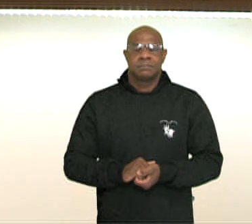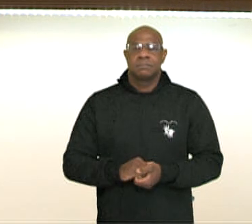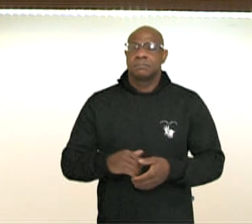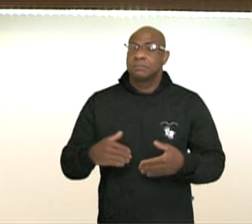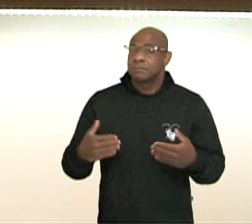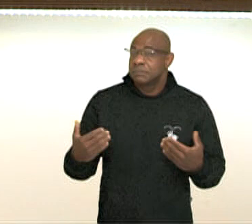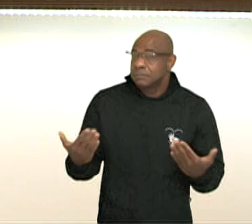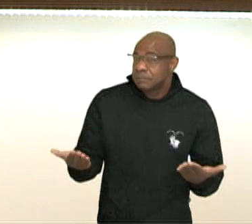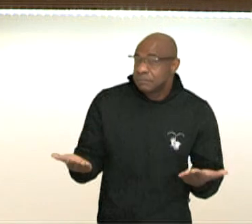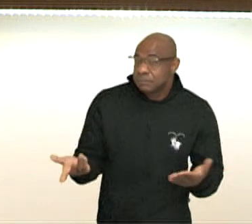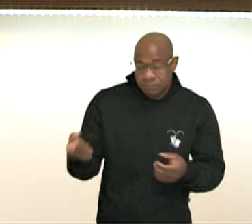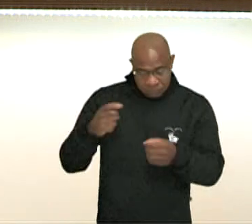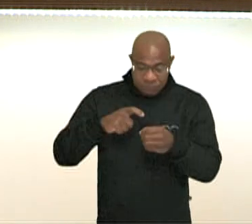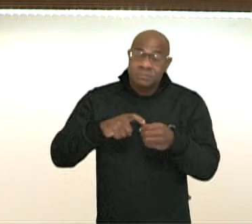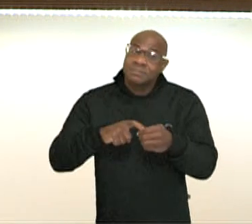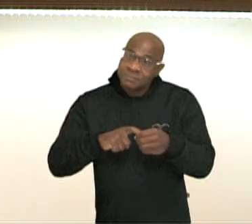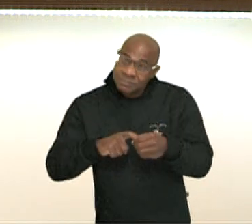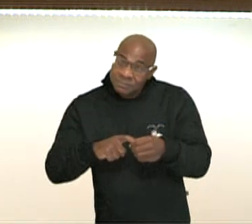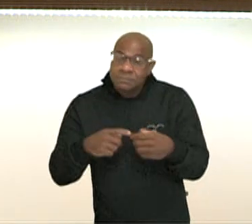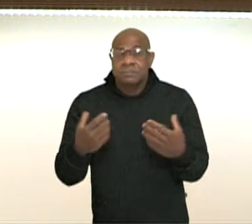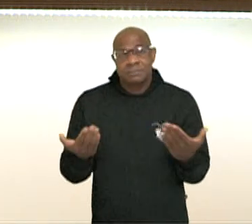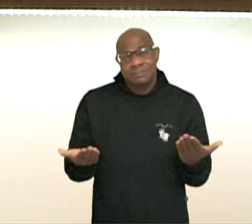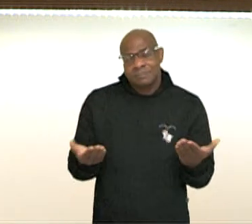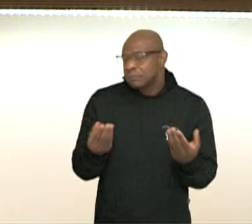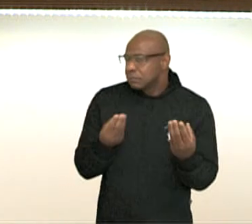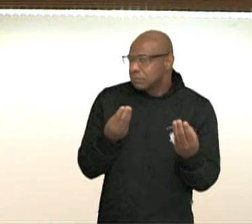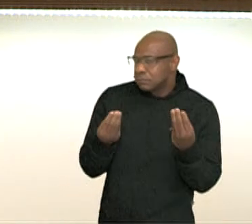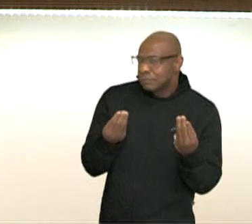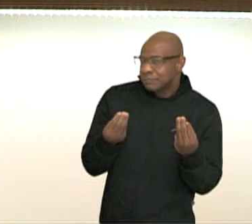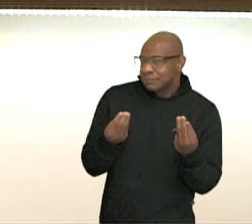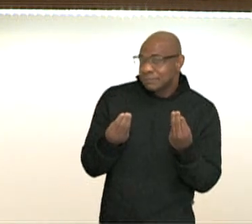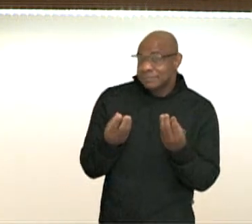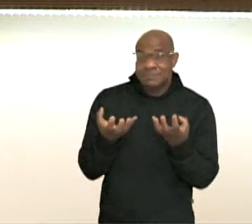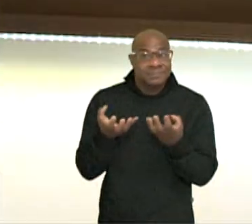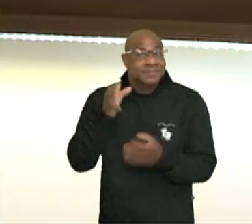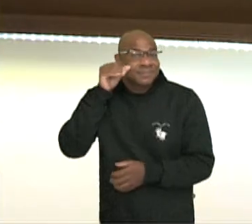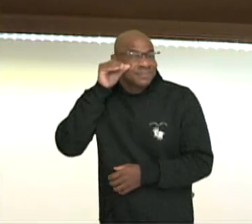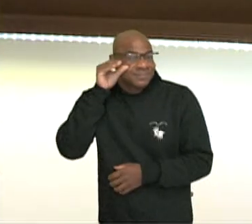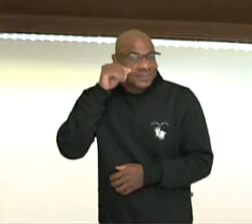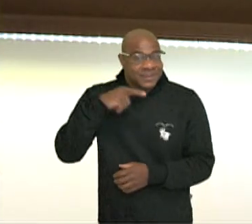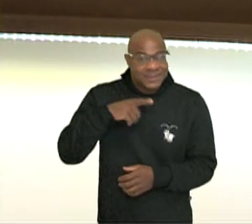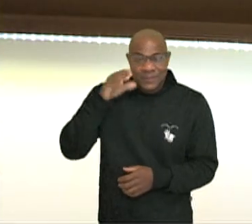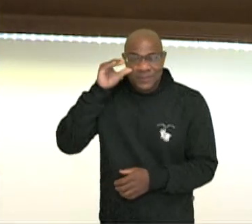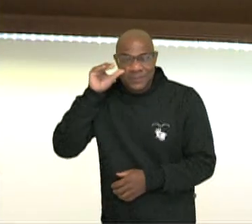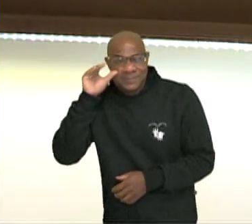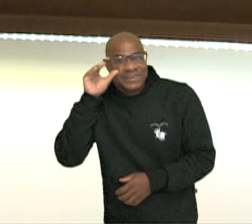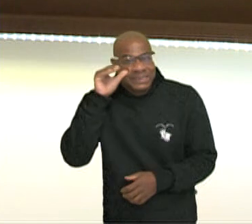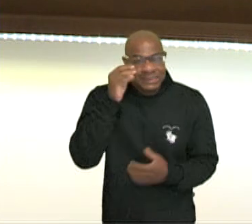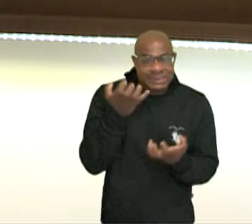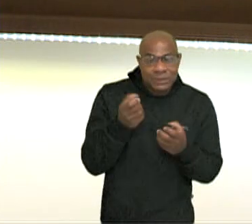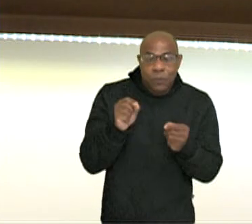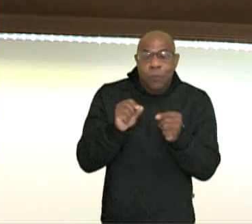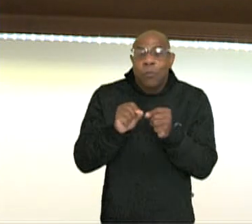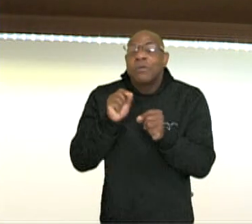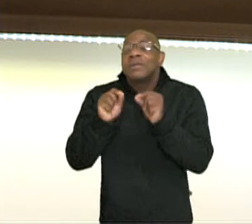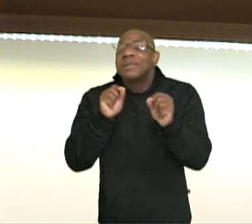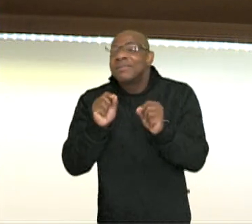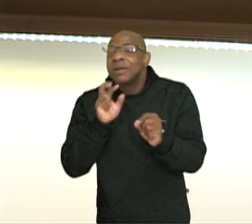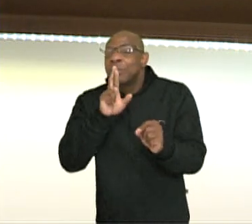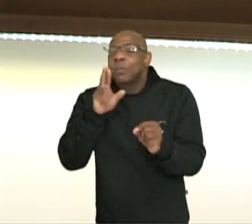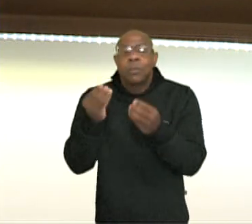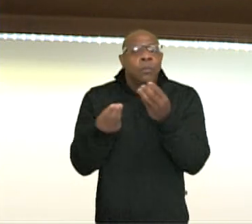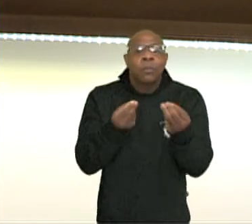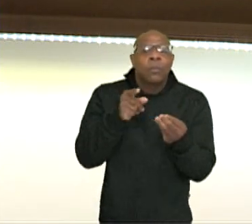querido aluno, voltei. Voltei como? Curiosa. Sempre, né? Voltei curiosa, deixei uma questão, uma atividade para